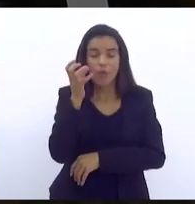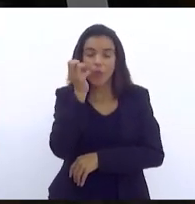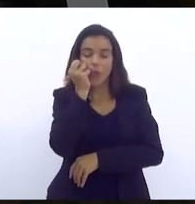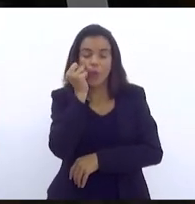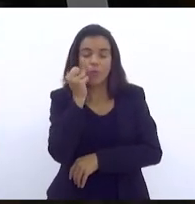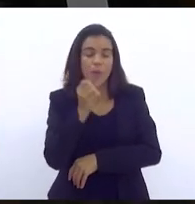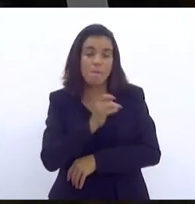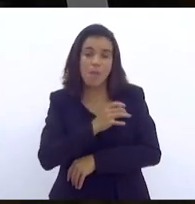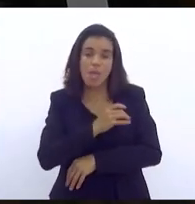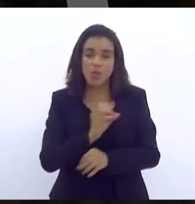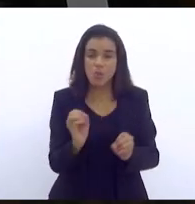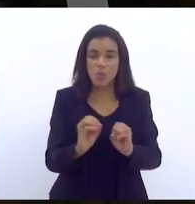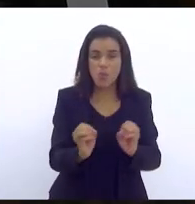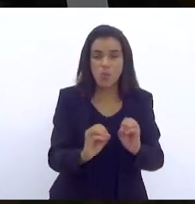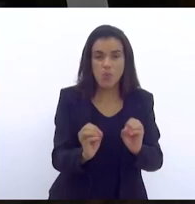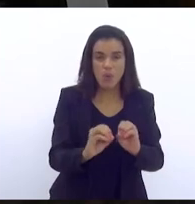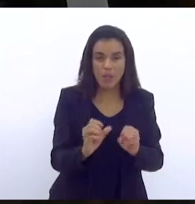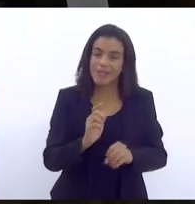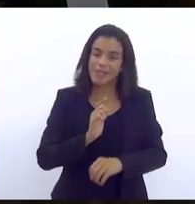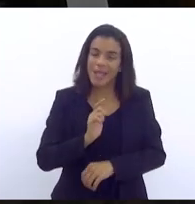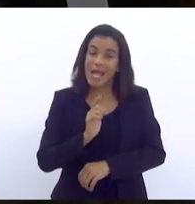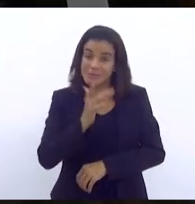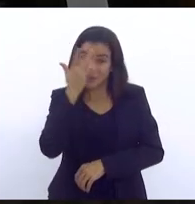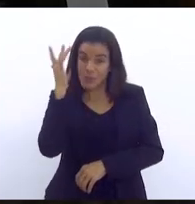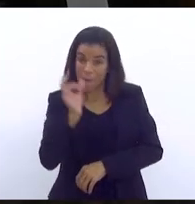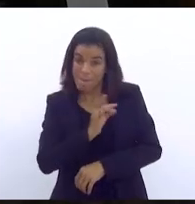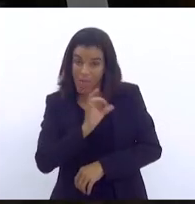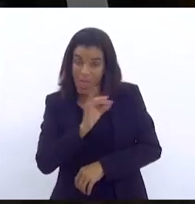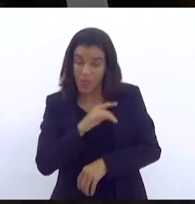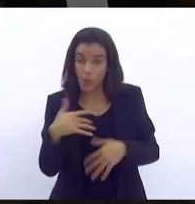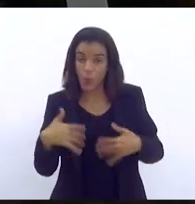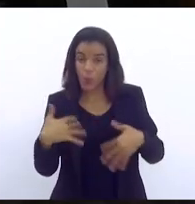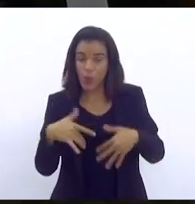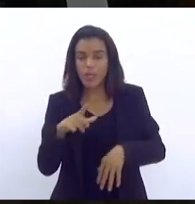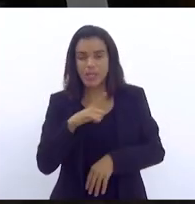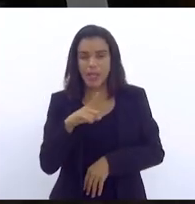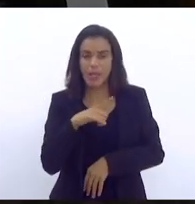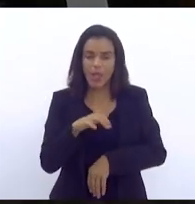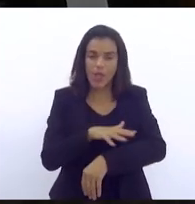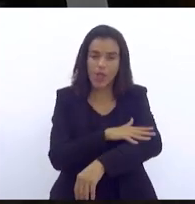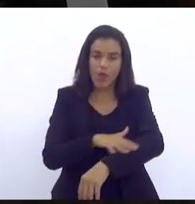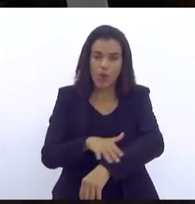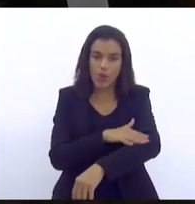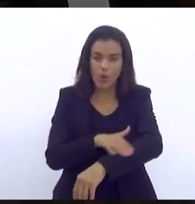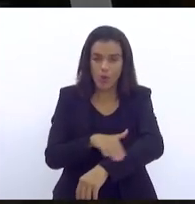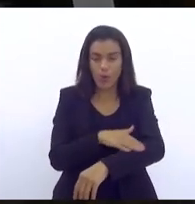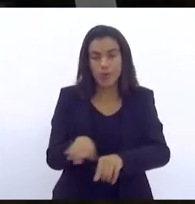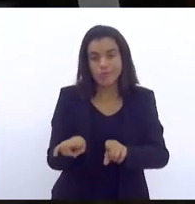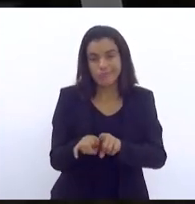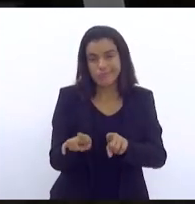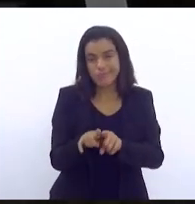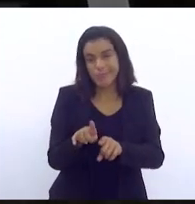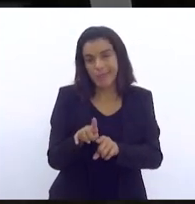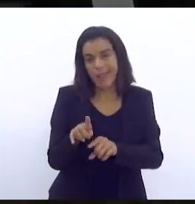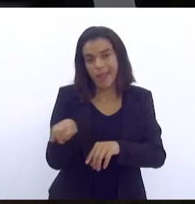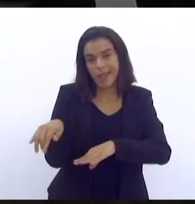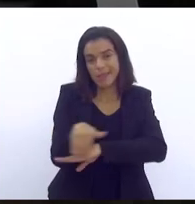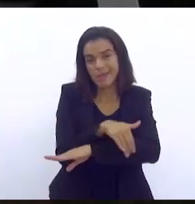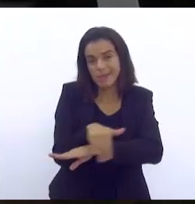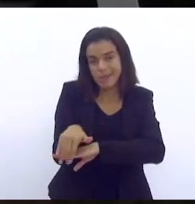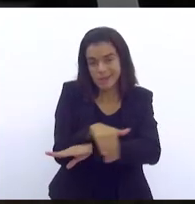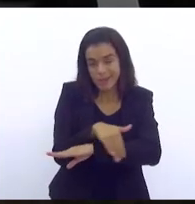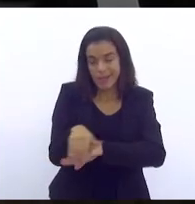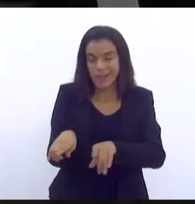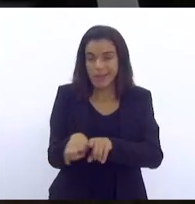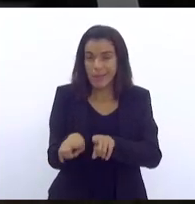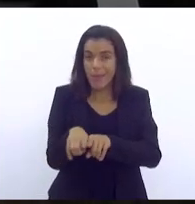essas pessoas que tem medo tem cor tem classe e tem CEP né E são as mesmas pessoas que padecem do abastecimento